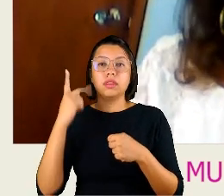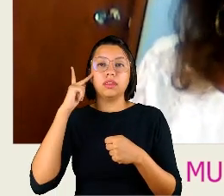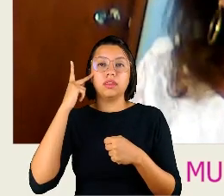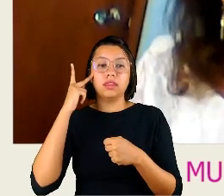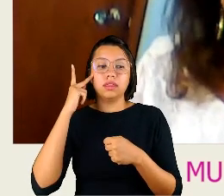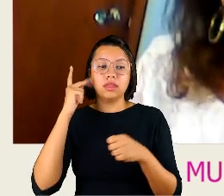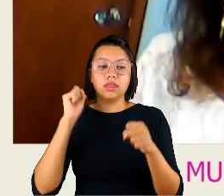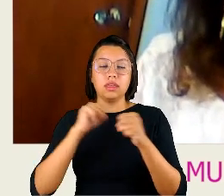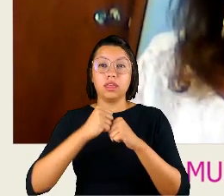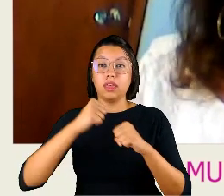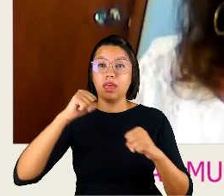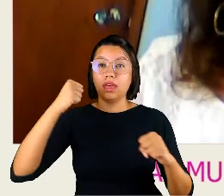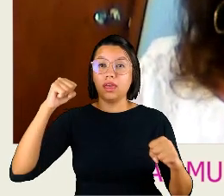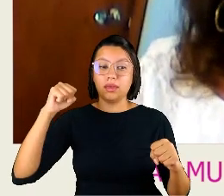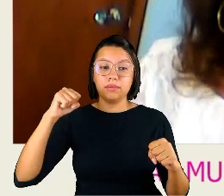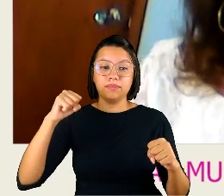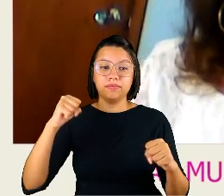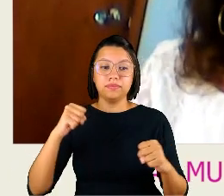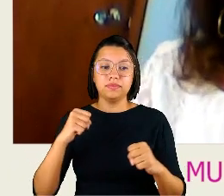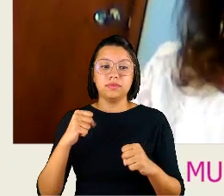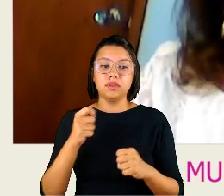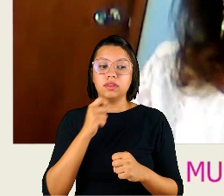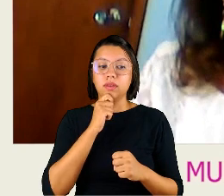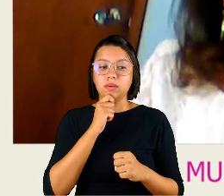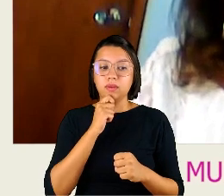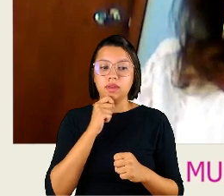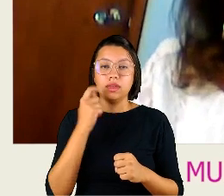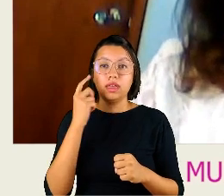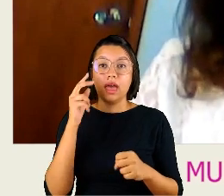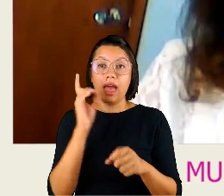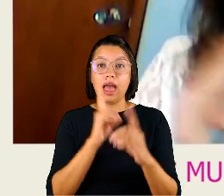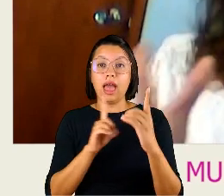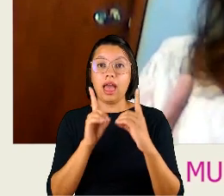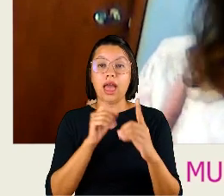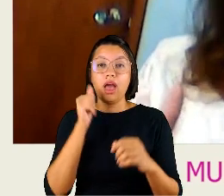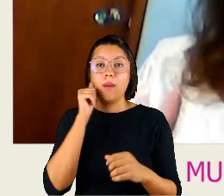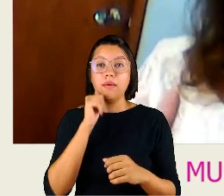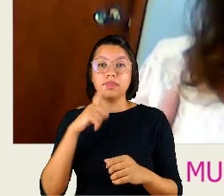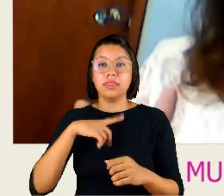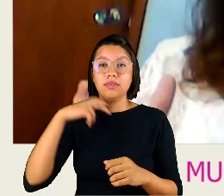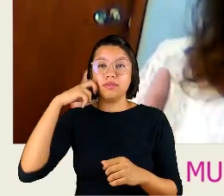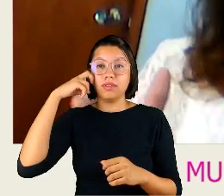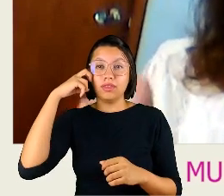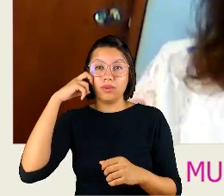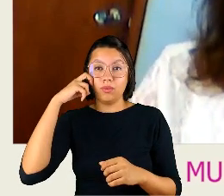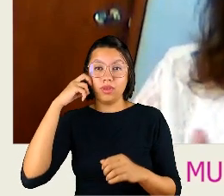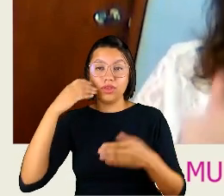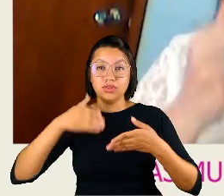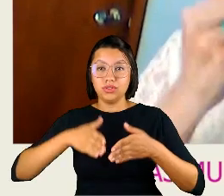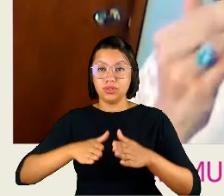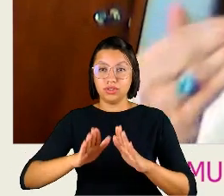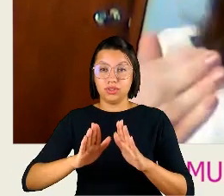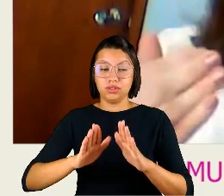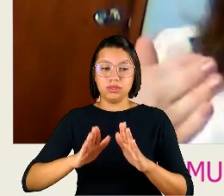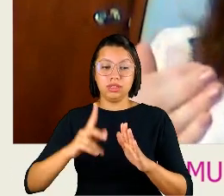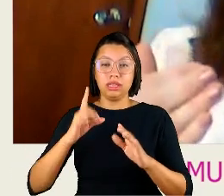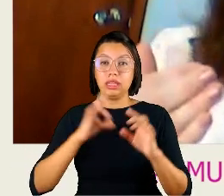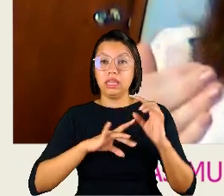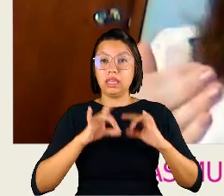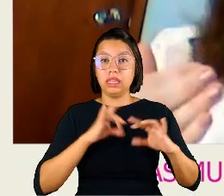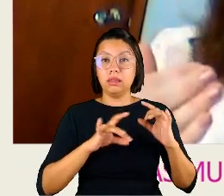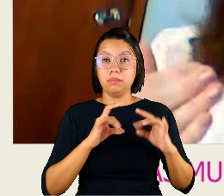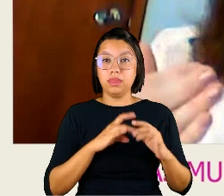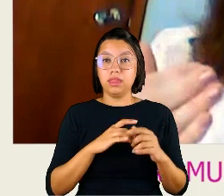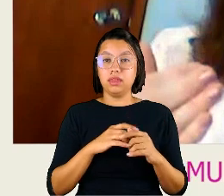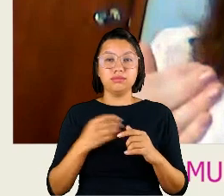Paulo tão grande, eu ainda tendo mulheres que têm vergonha de ter nascido, têm medo